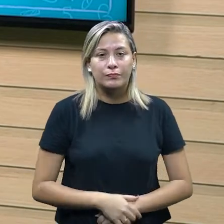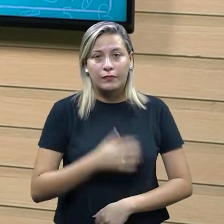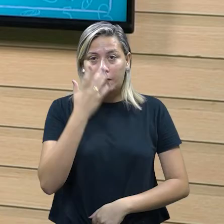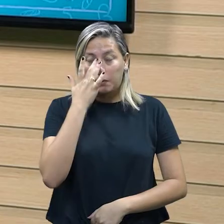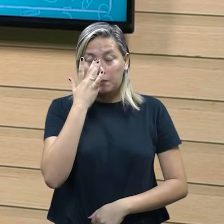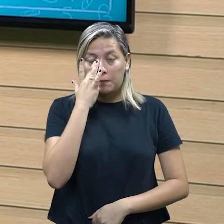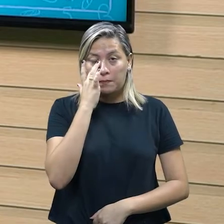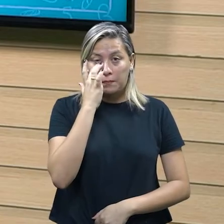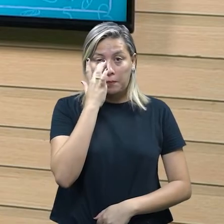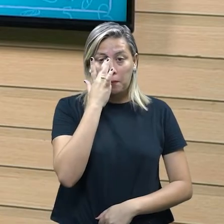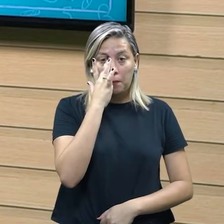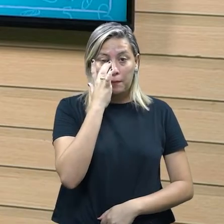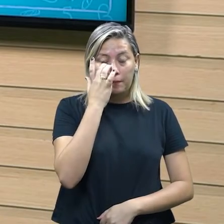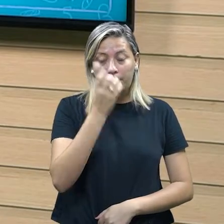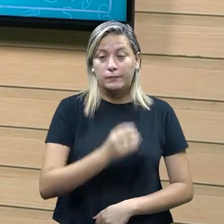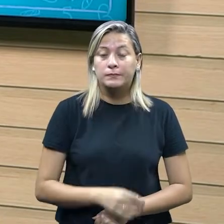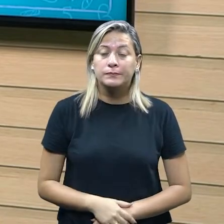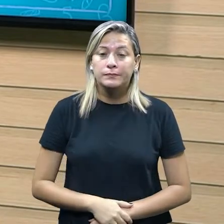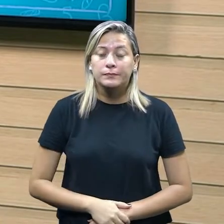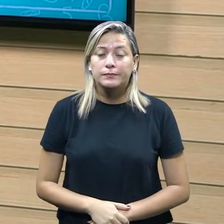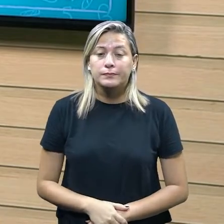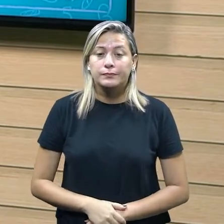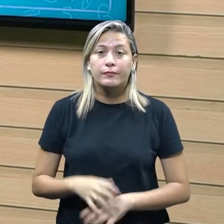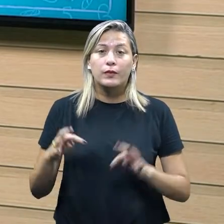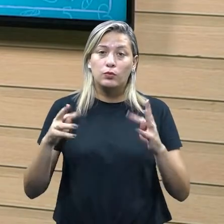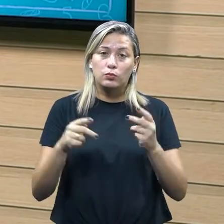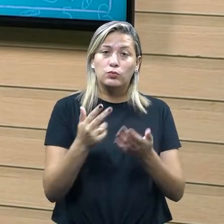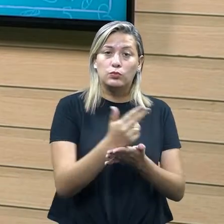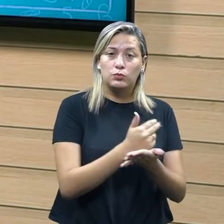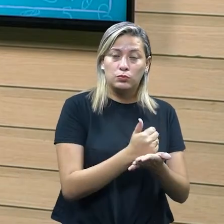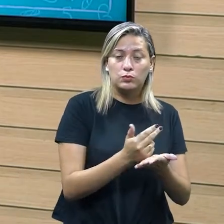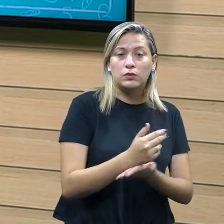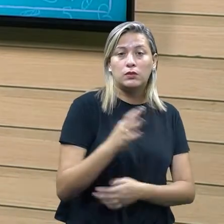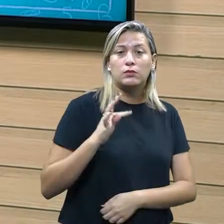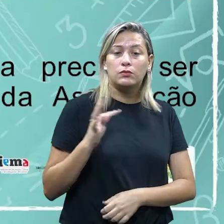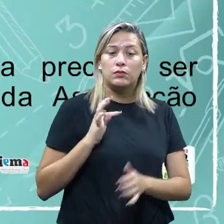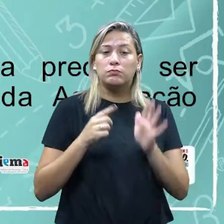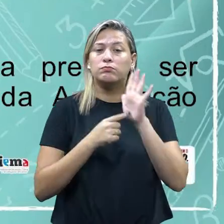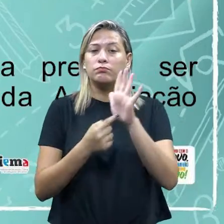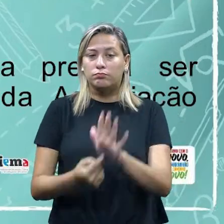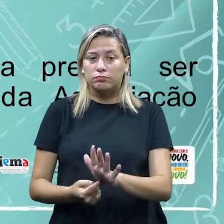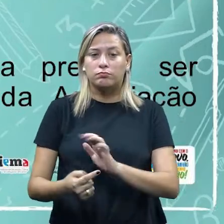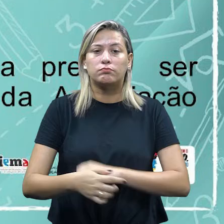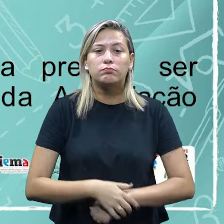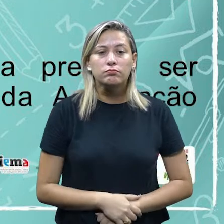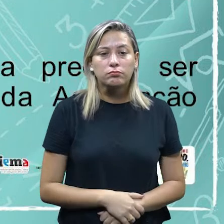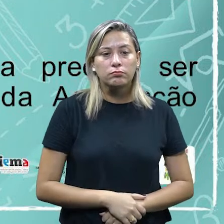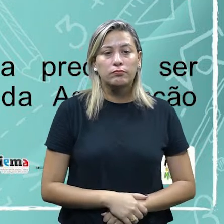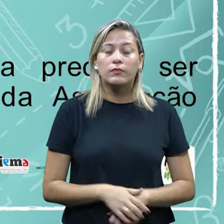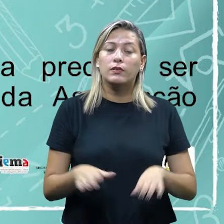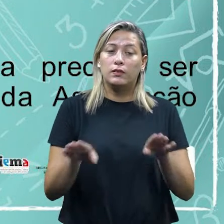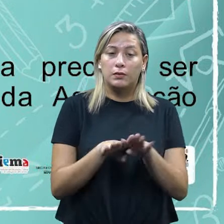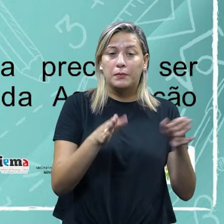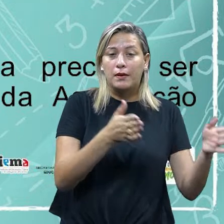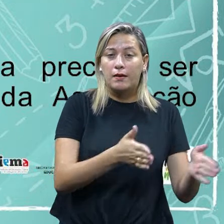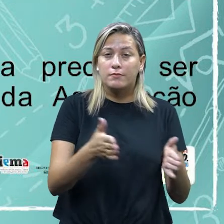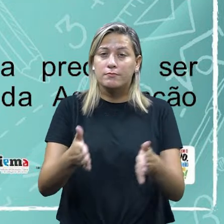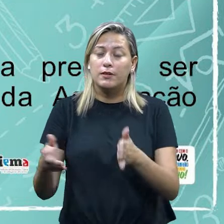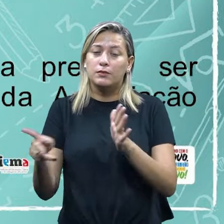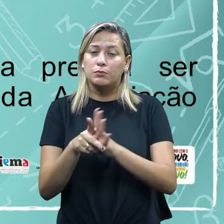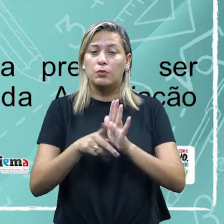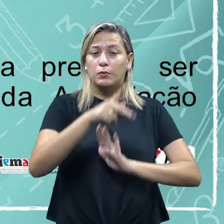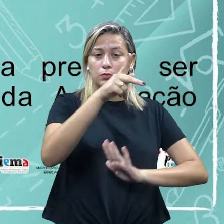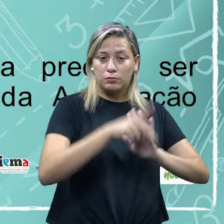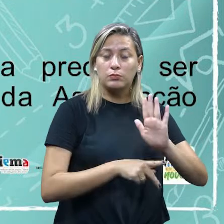consegue retirá-lo, né? Então tudo isso daí o desenho técnico ele consegue te mostrar. E aí a gente tem as fases de um projeto,